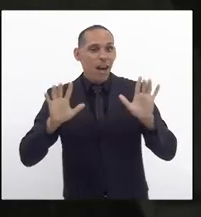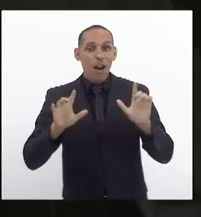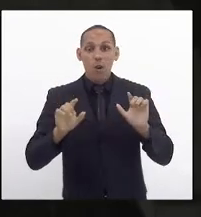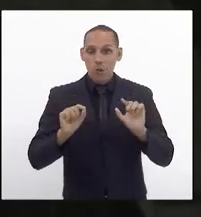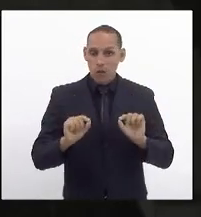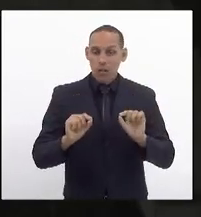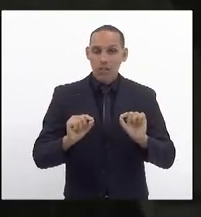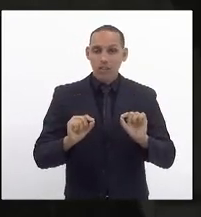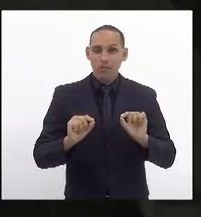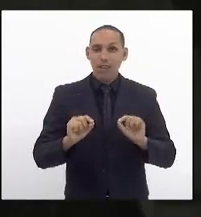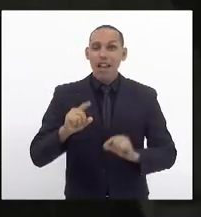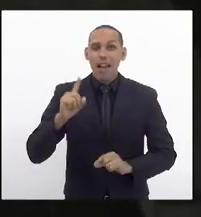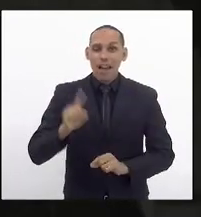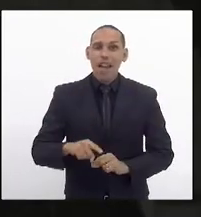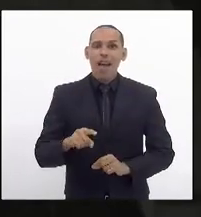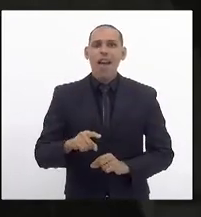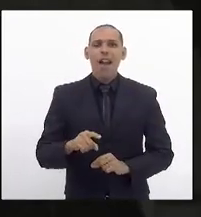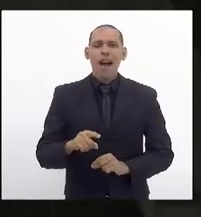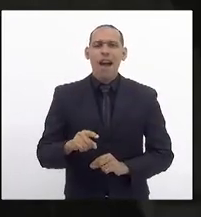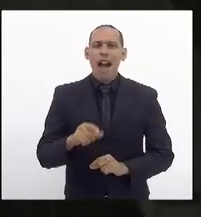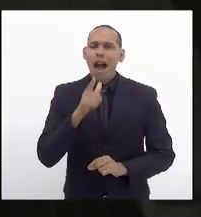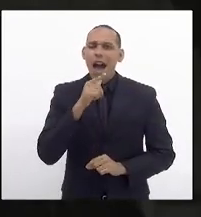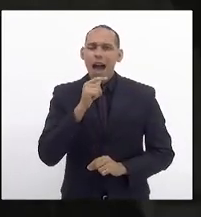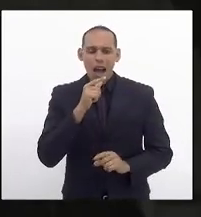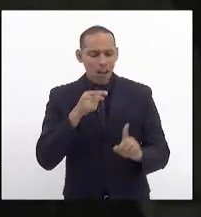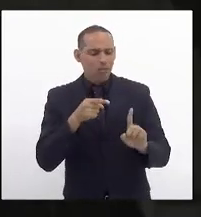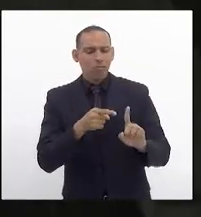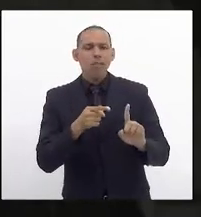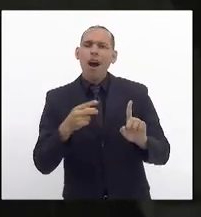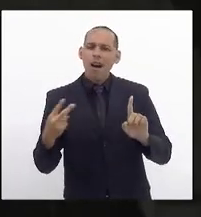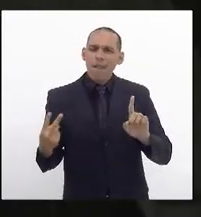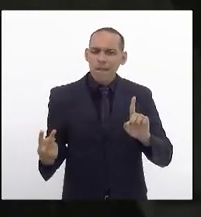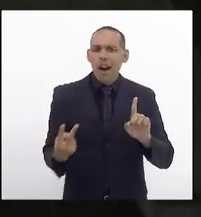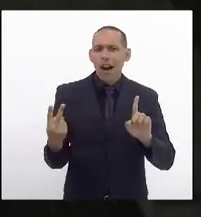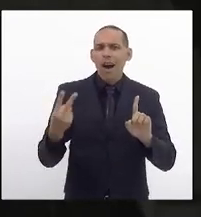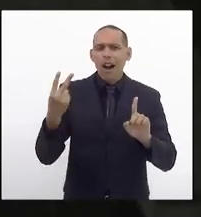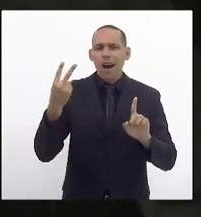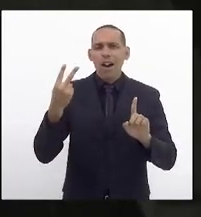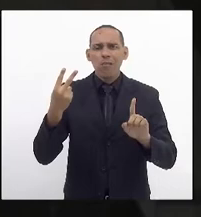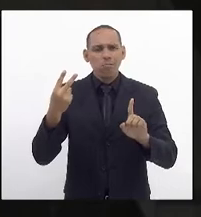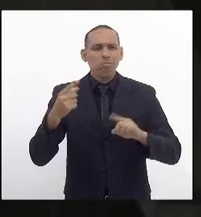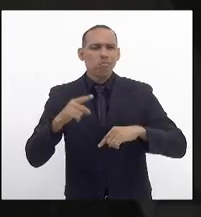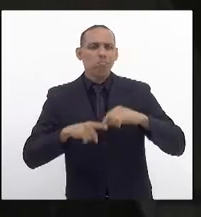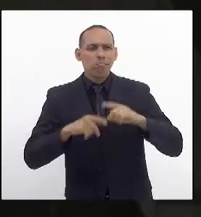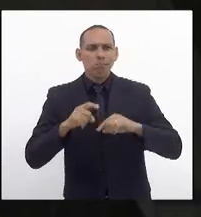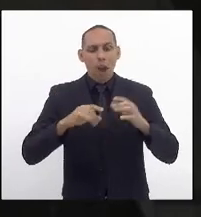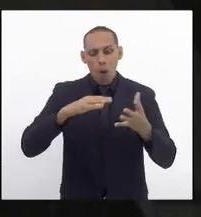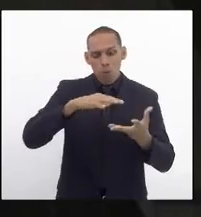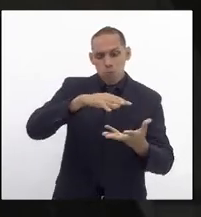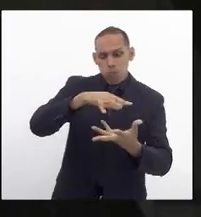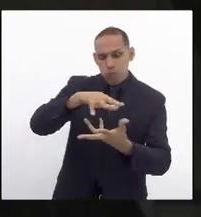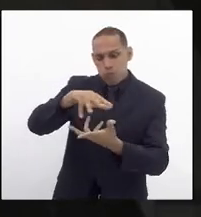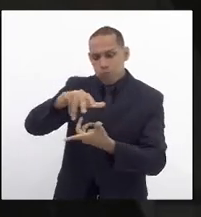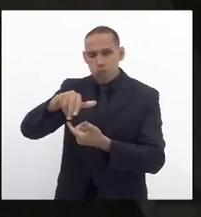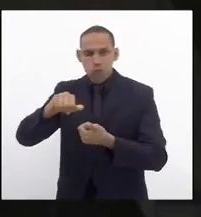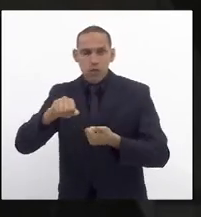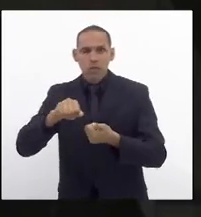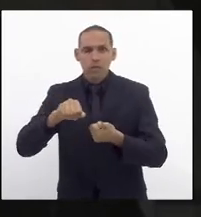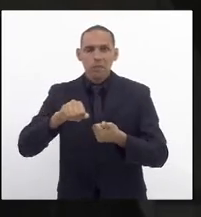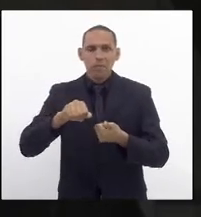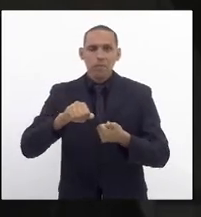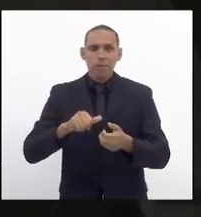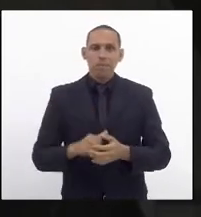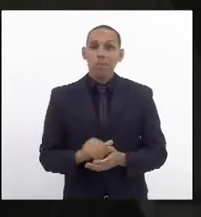esse é um bem a água é um bem Universal que está em